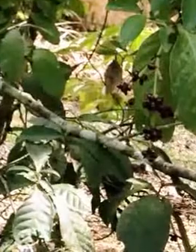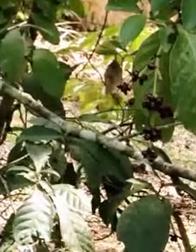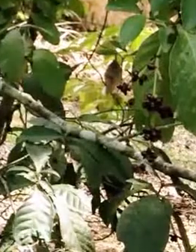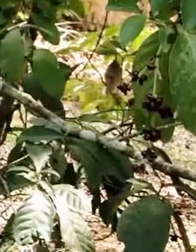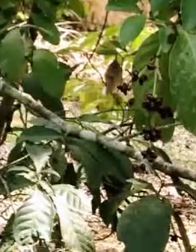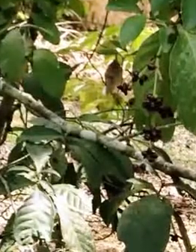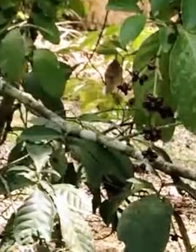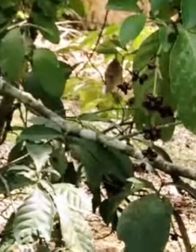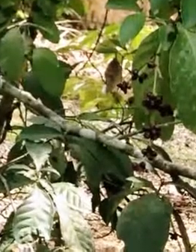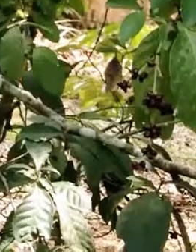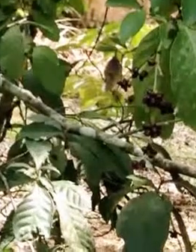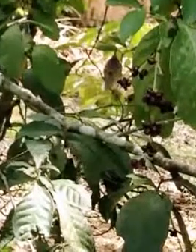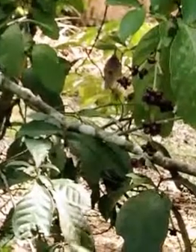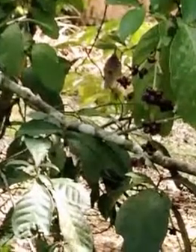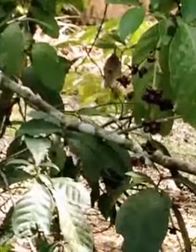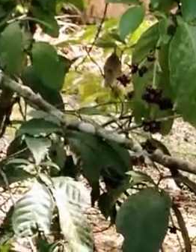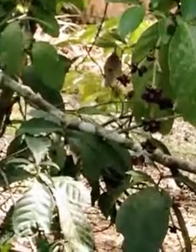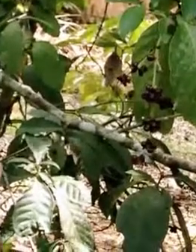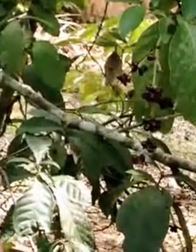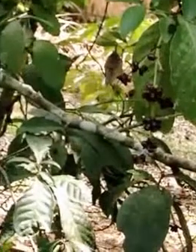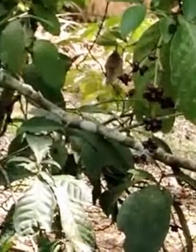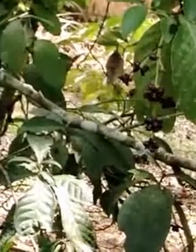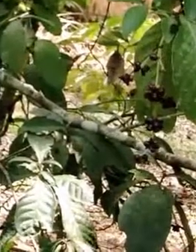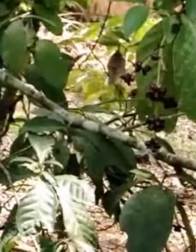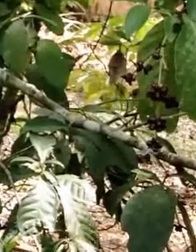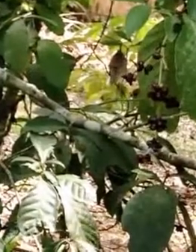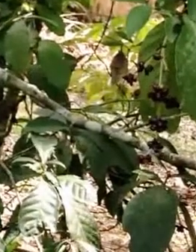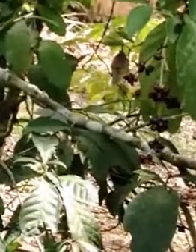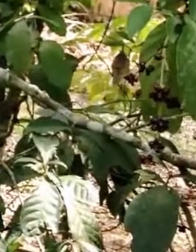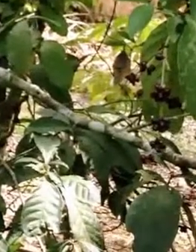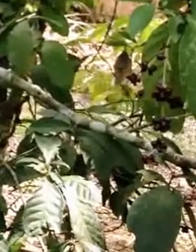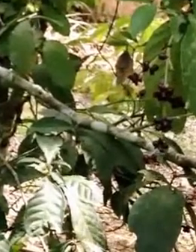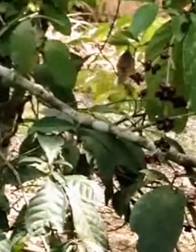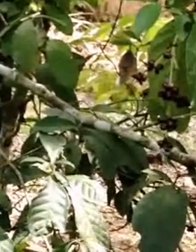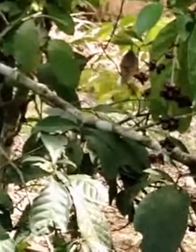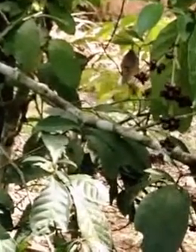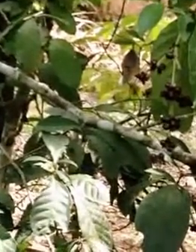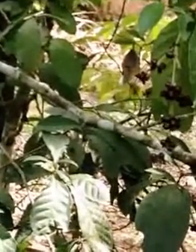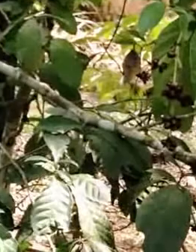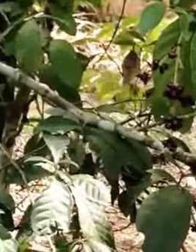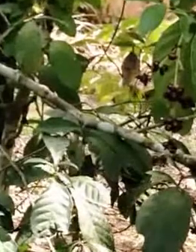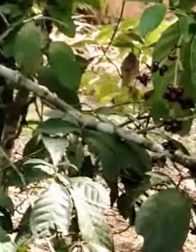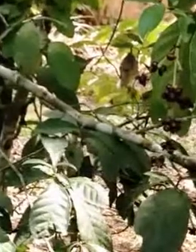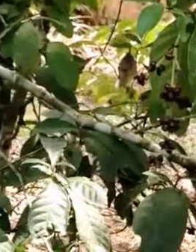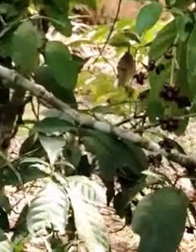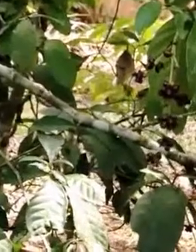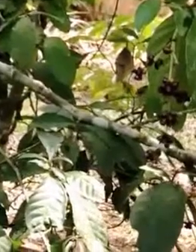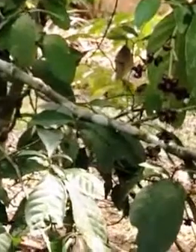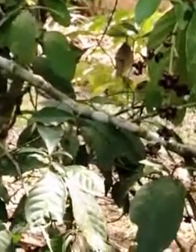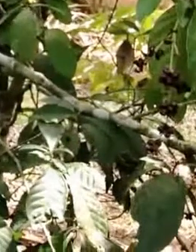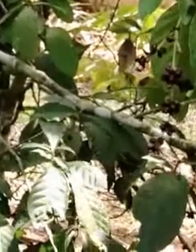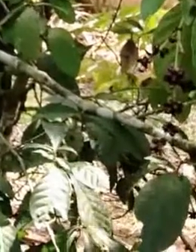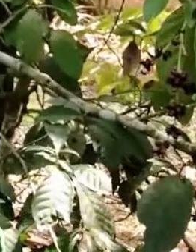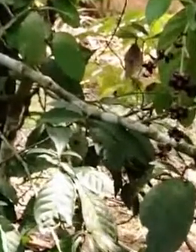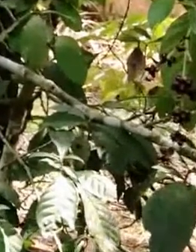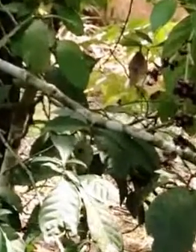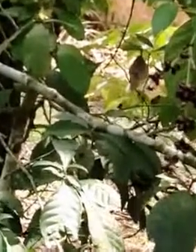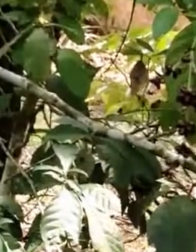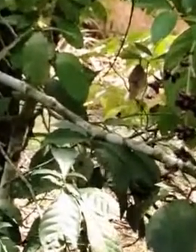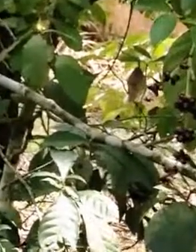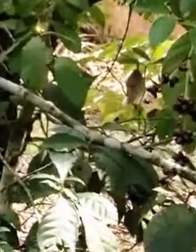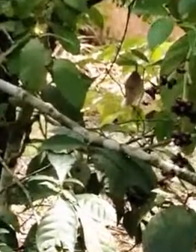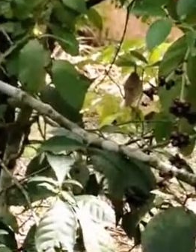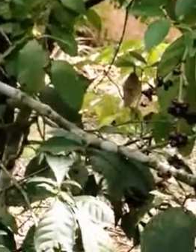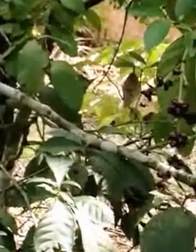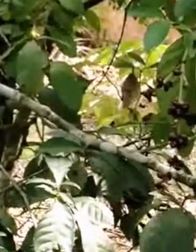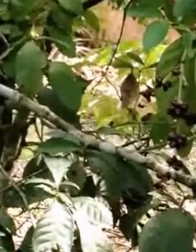esta luz. Eu vou louvar ao Senhor Deus, foi quem